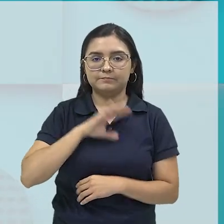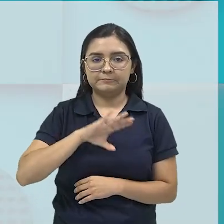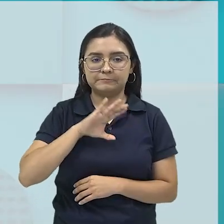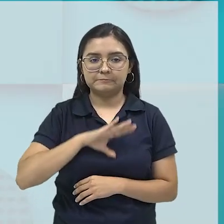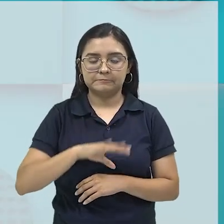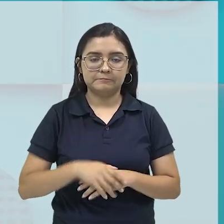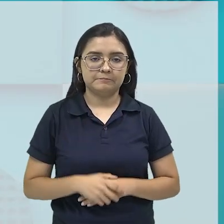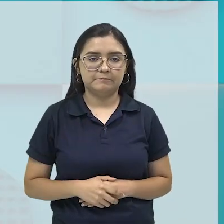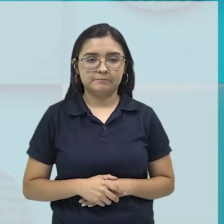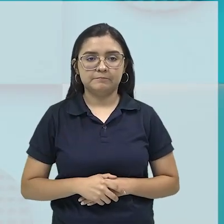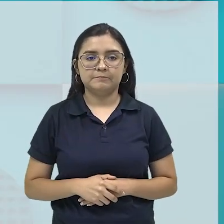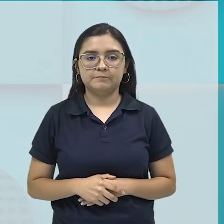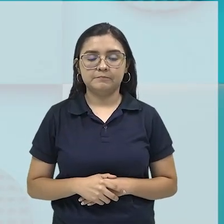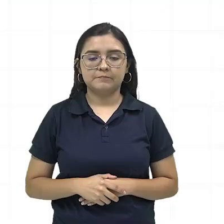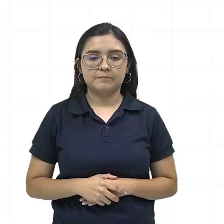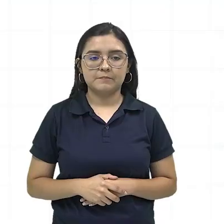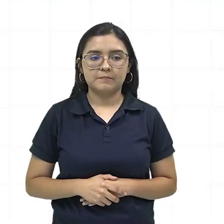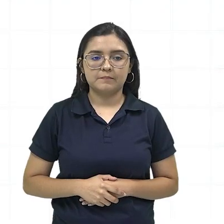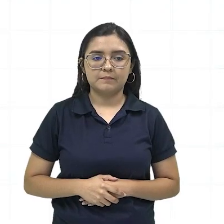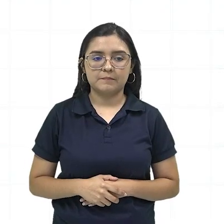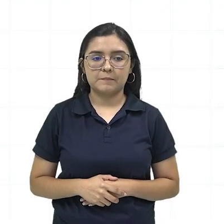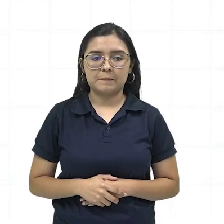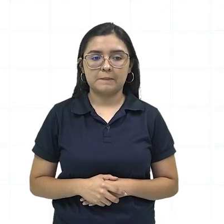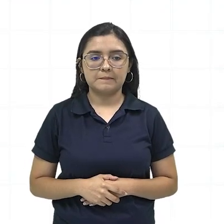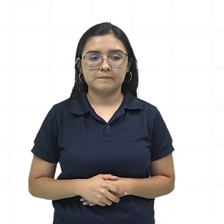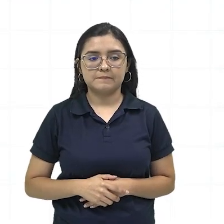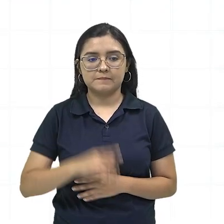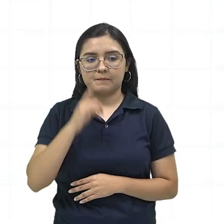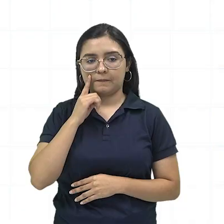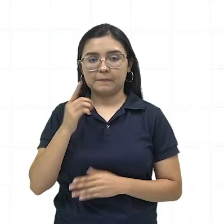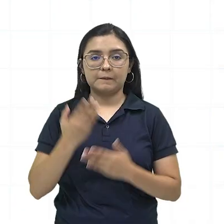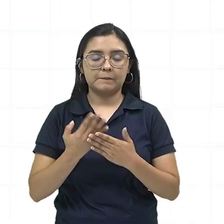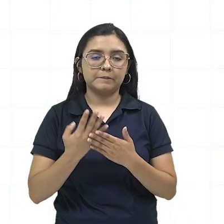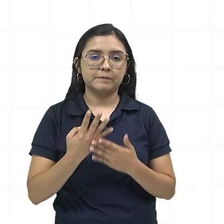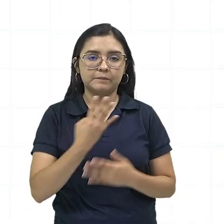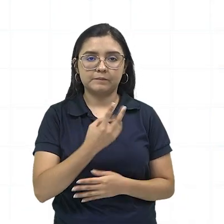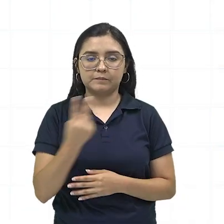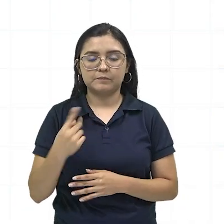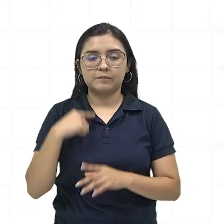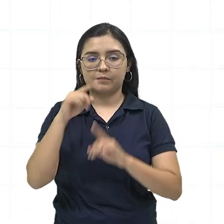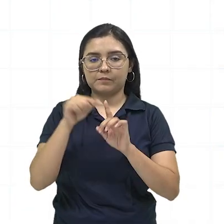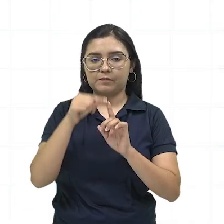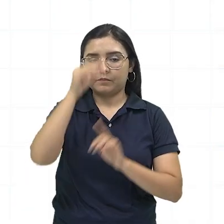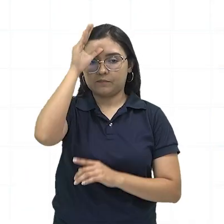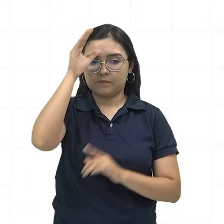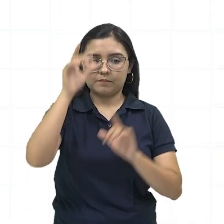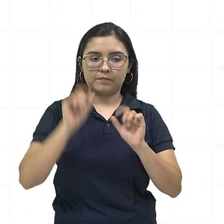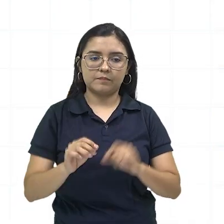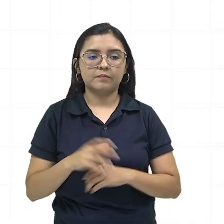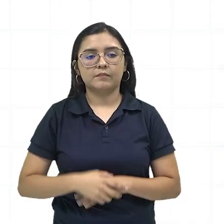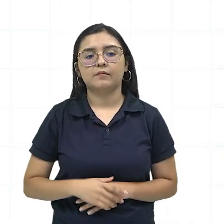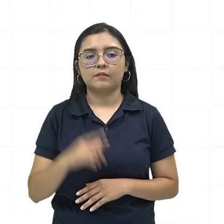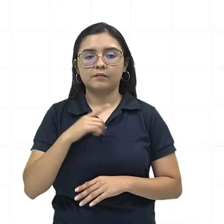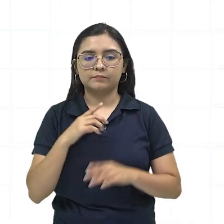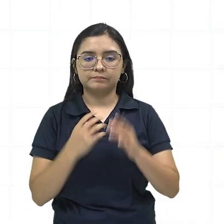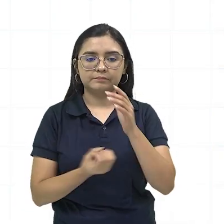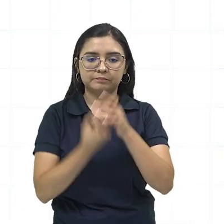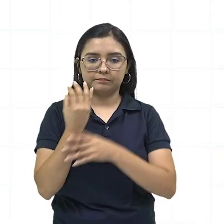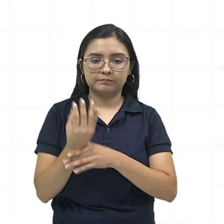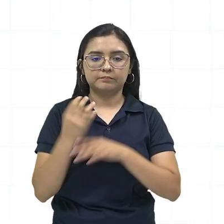nós vamos observar o que teremos na nossa aula. Aula 42, com o objeto de conhecimento,